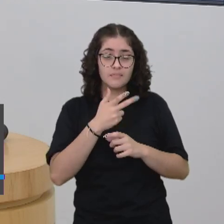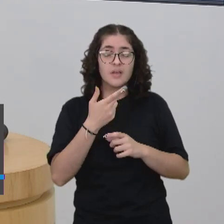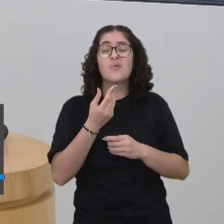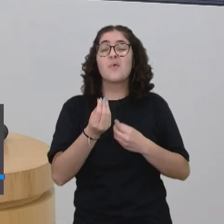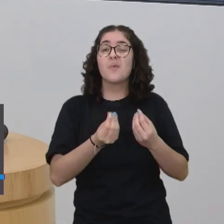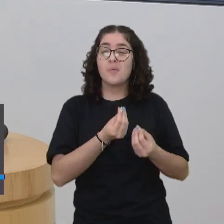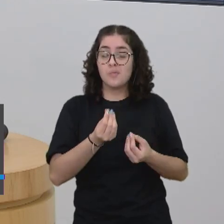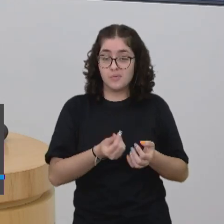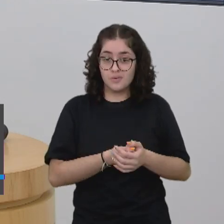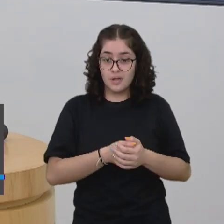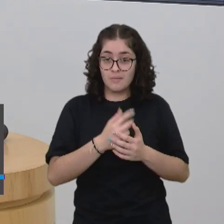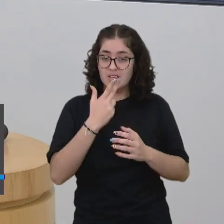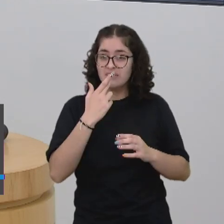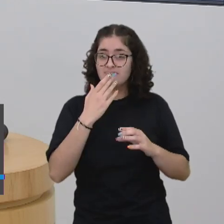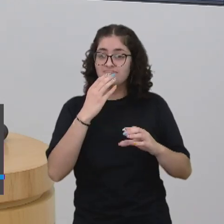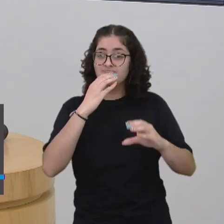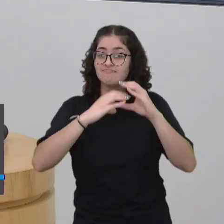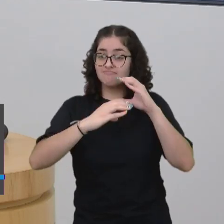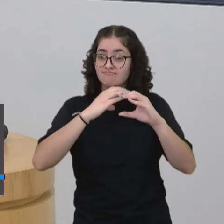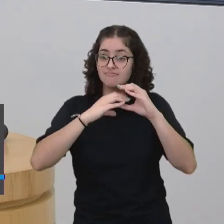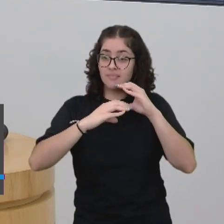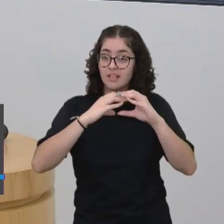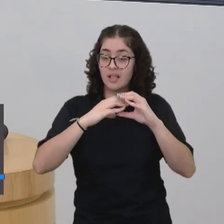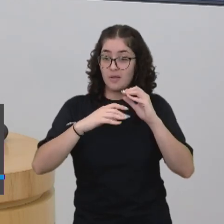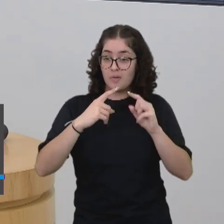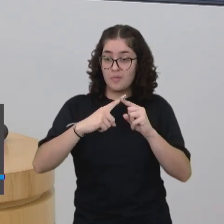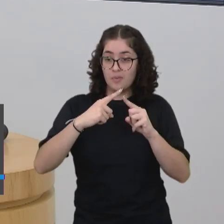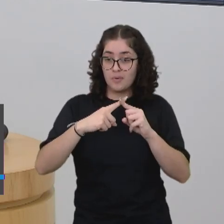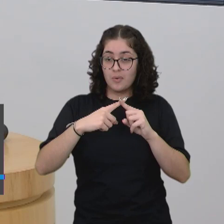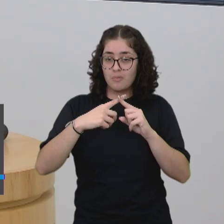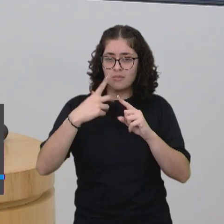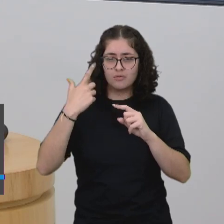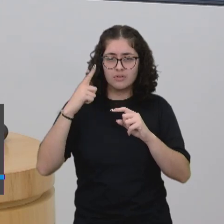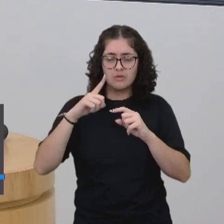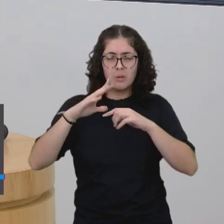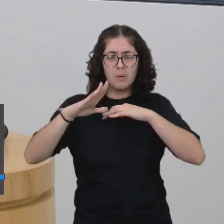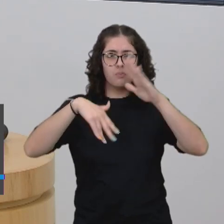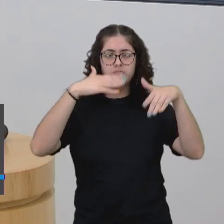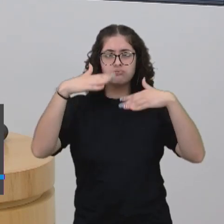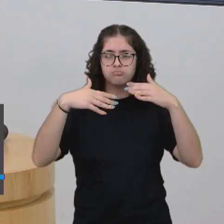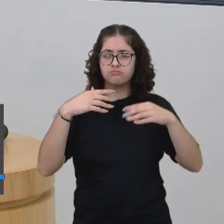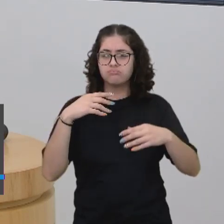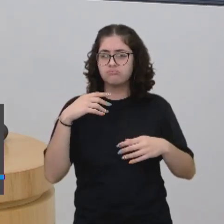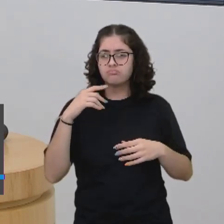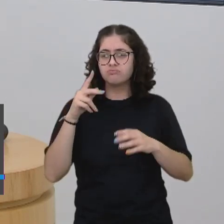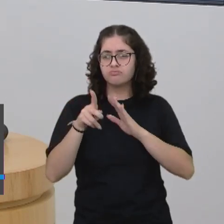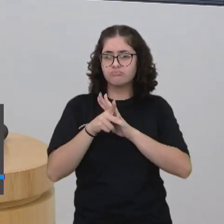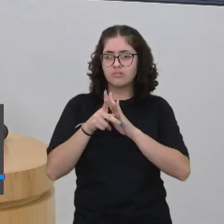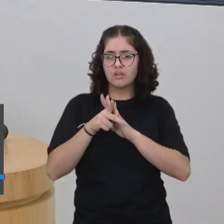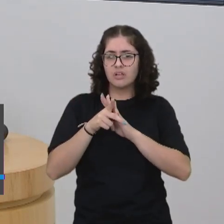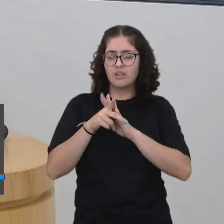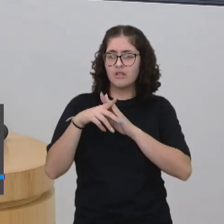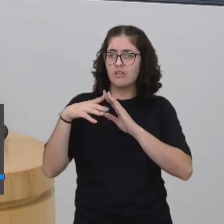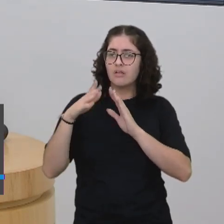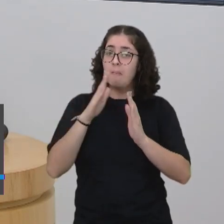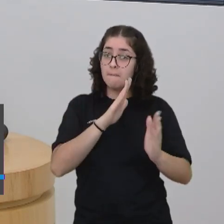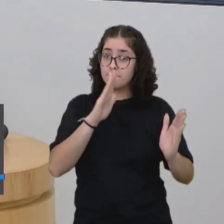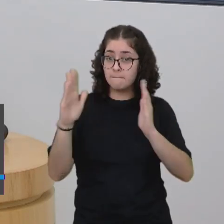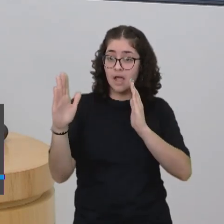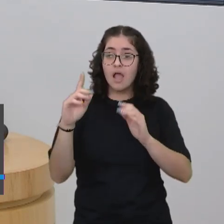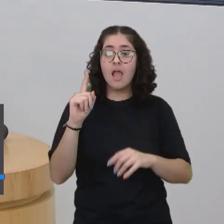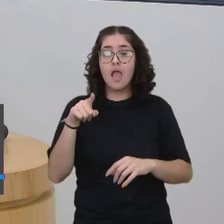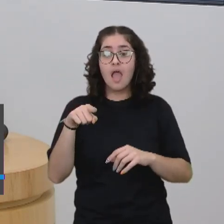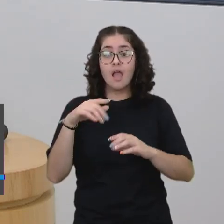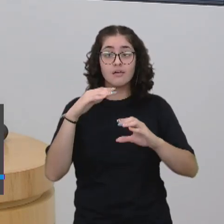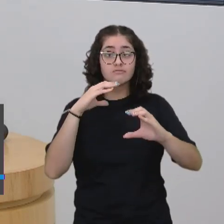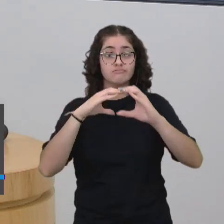sentido seja a comunicação. Porque uma das coisas que mais avançou nesse meio tempo foi a